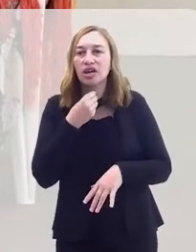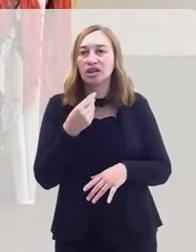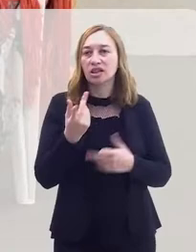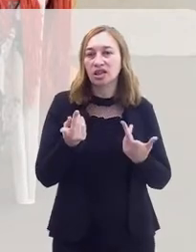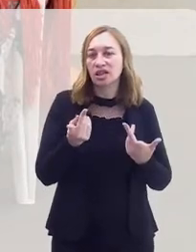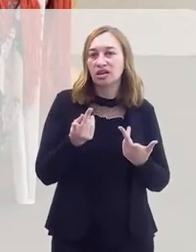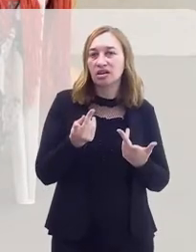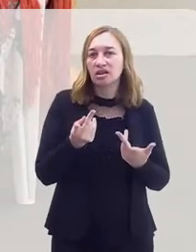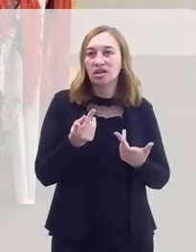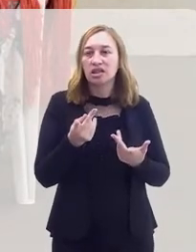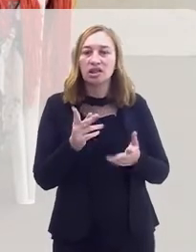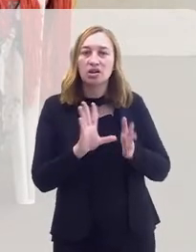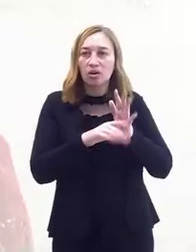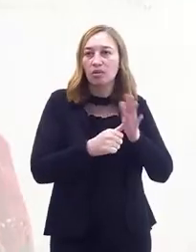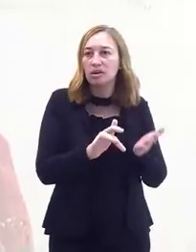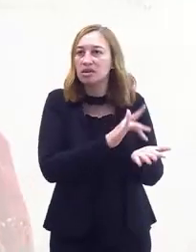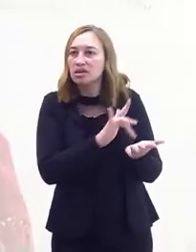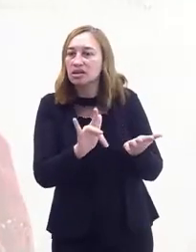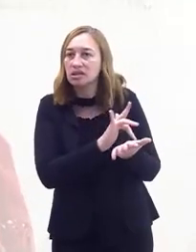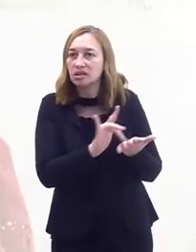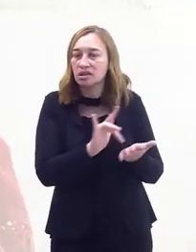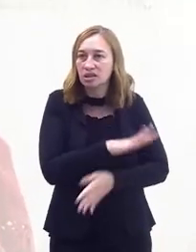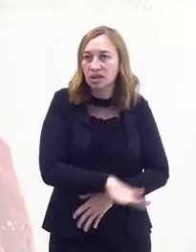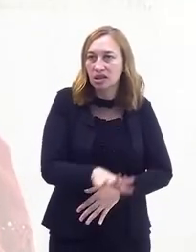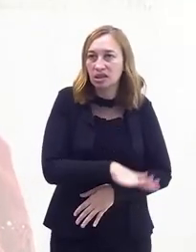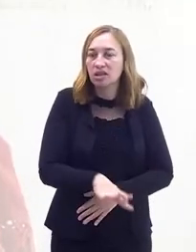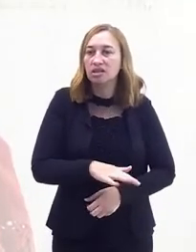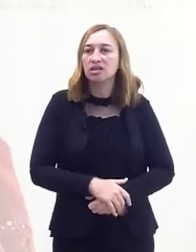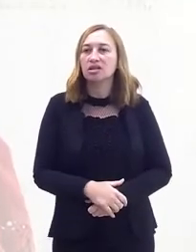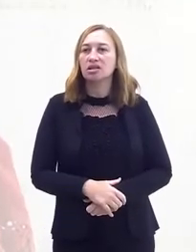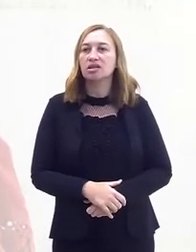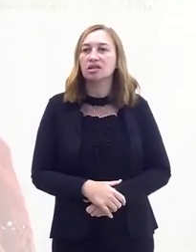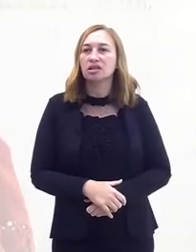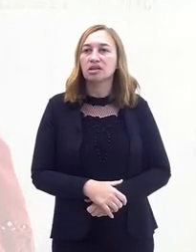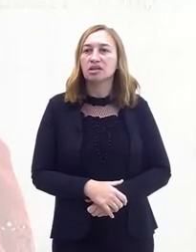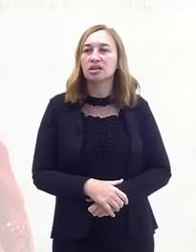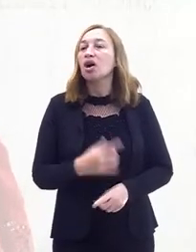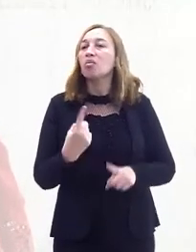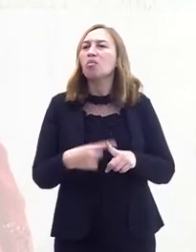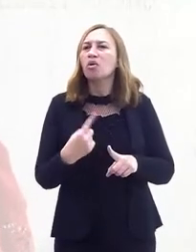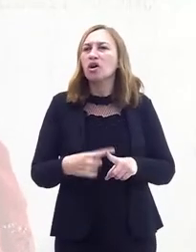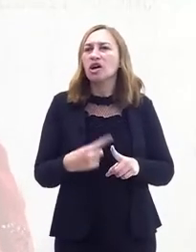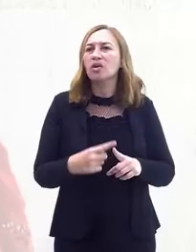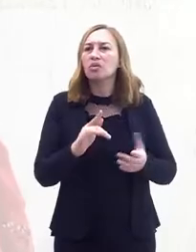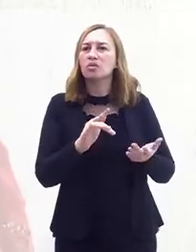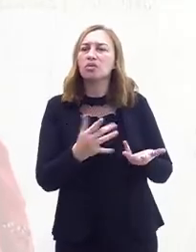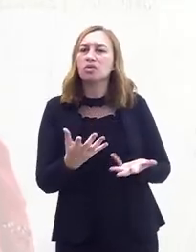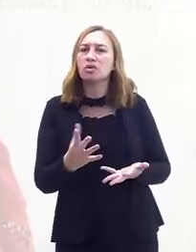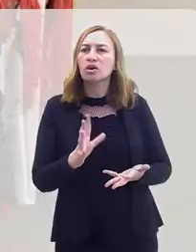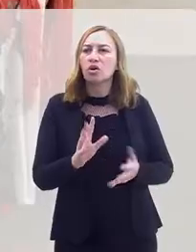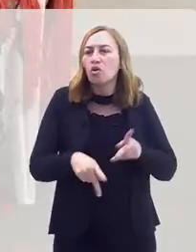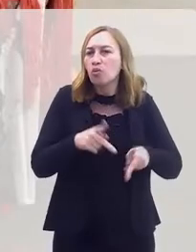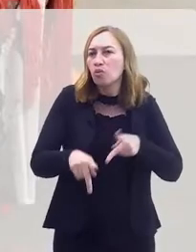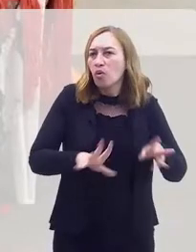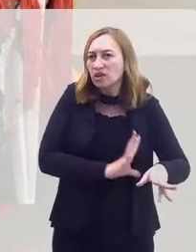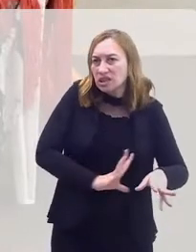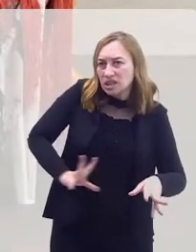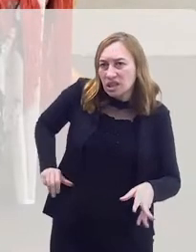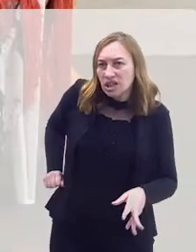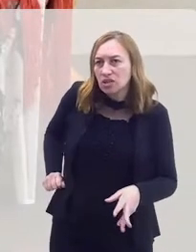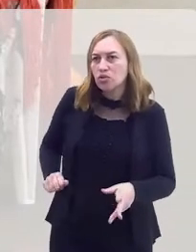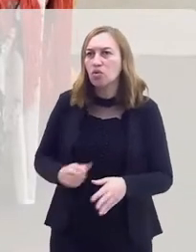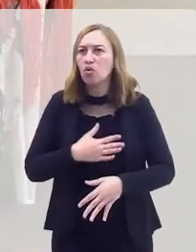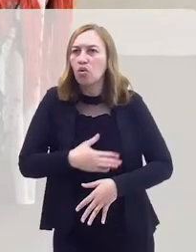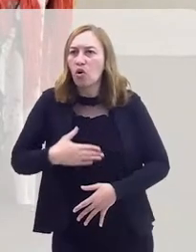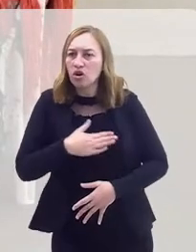de que os ciganos roubam crianças. Por que os ciganos gostam de viver em tendas? A